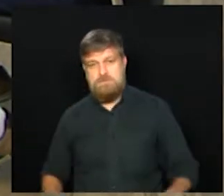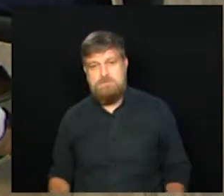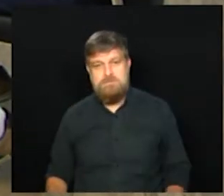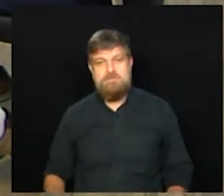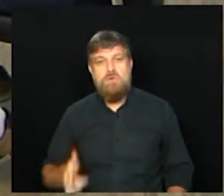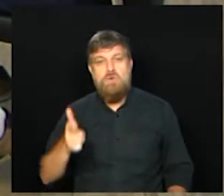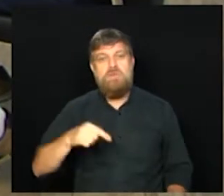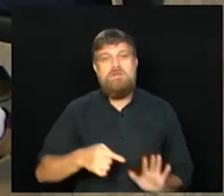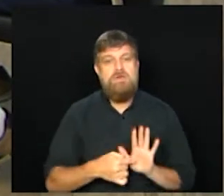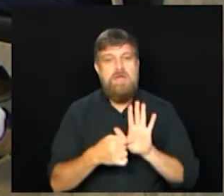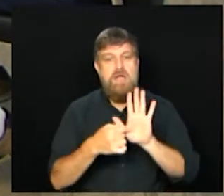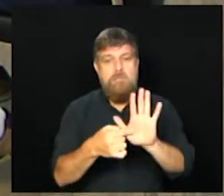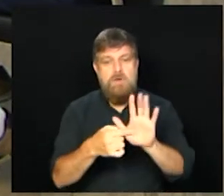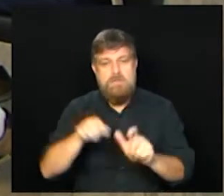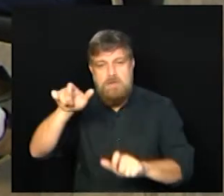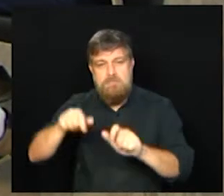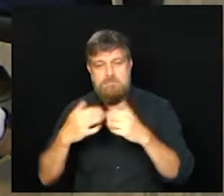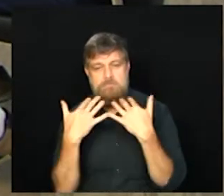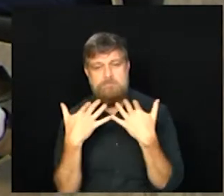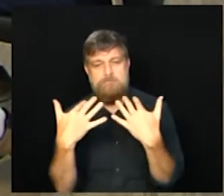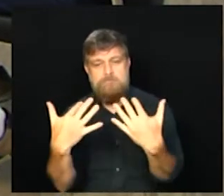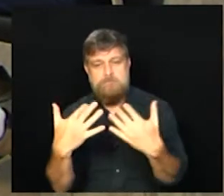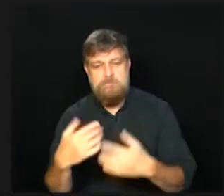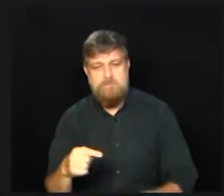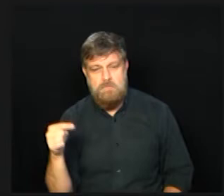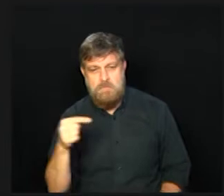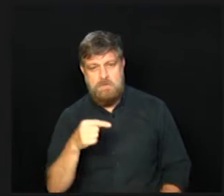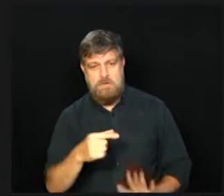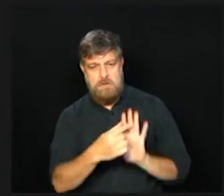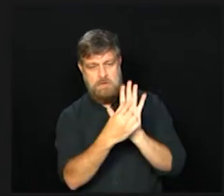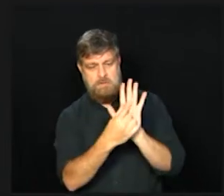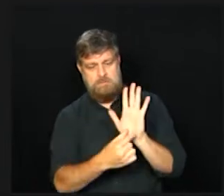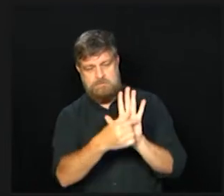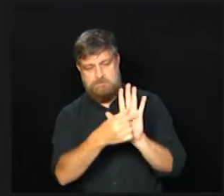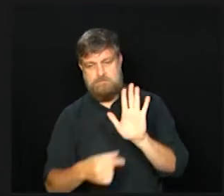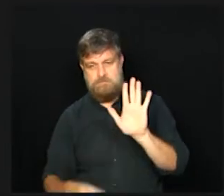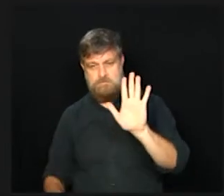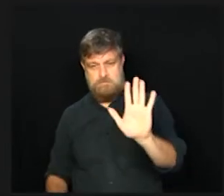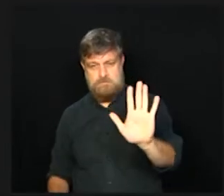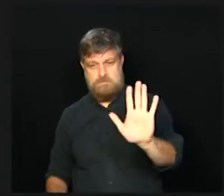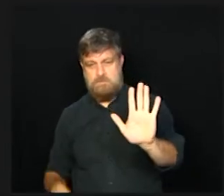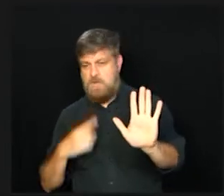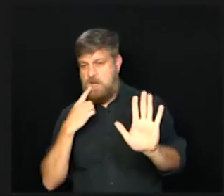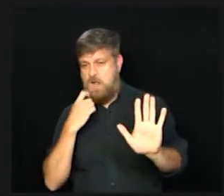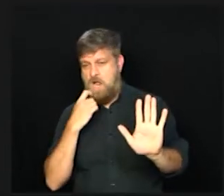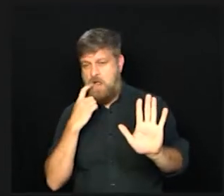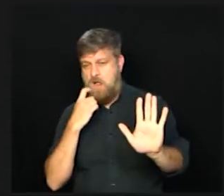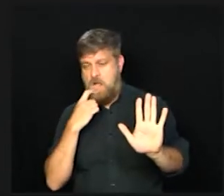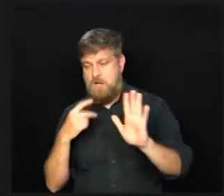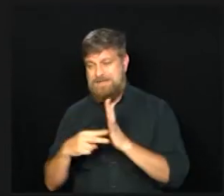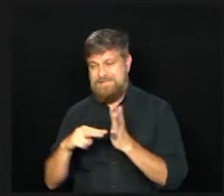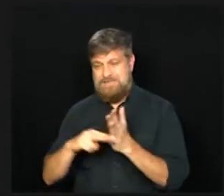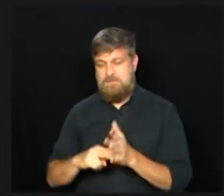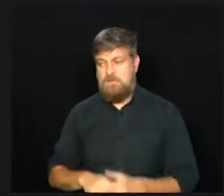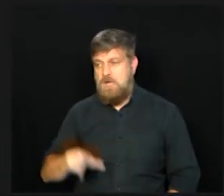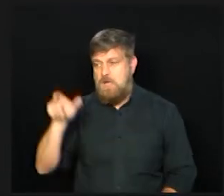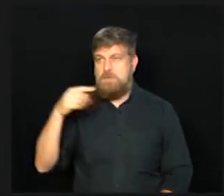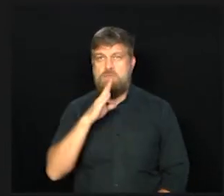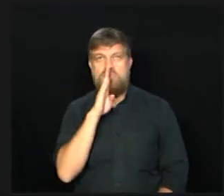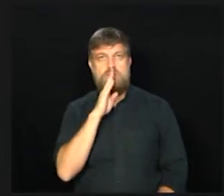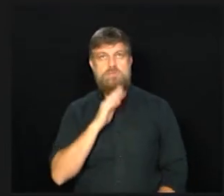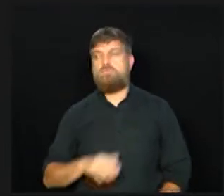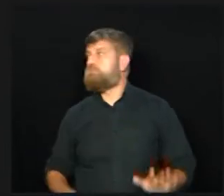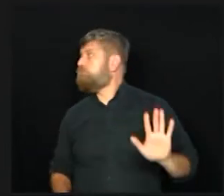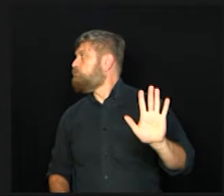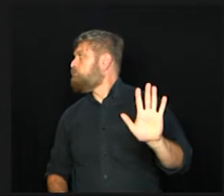de novo, então, para quem está nos assistindo, para que esse sinal chegue. É o X vermelho na palma da mão, às vezes você nem precisa falar nada.